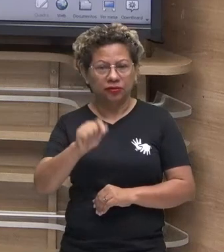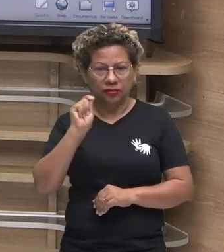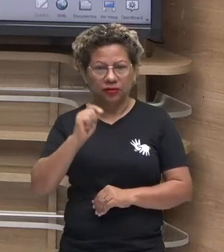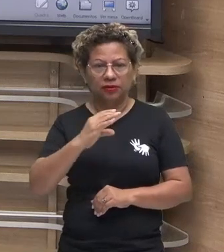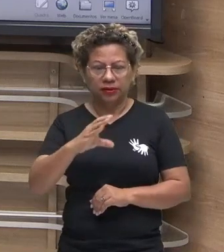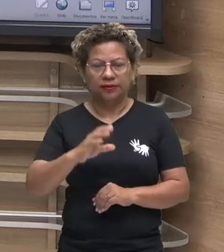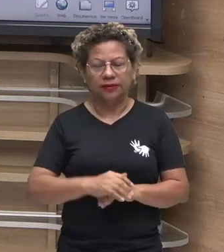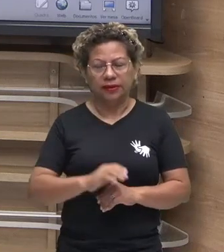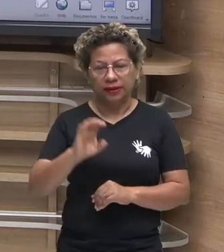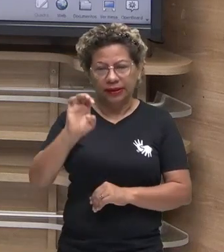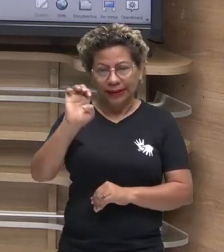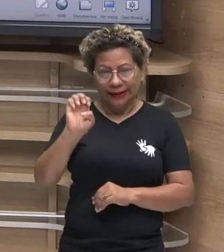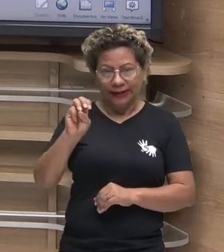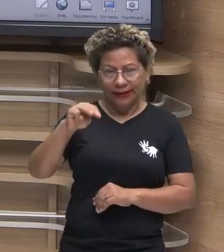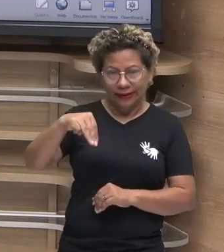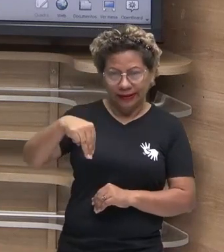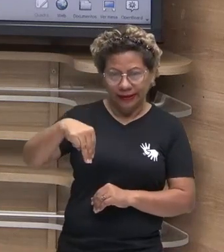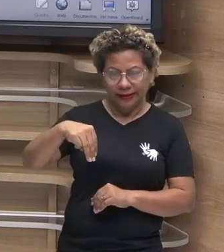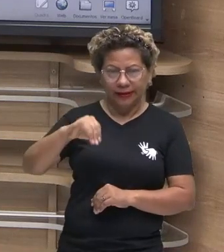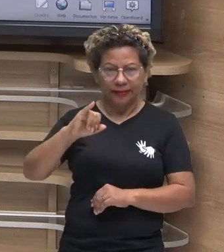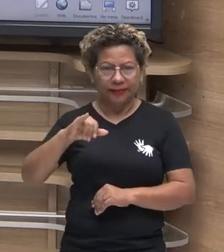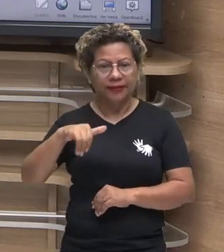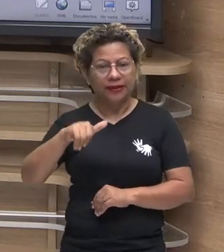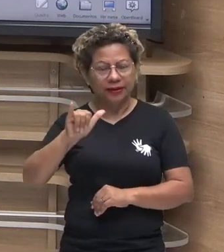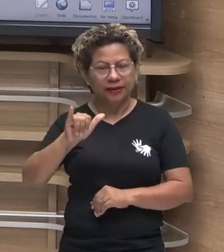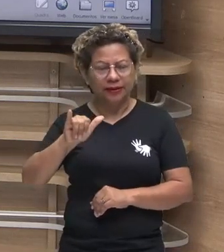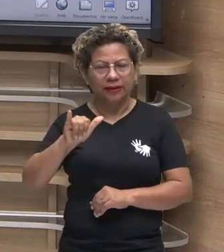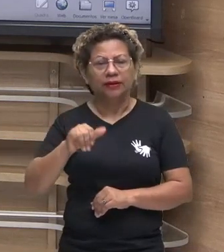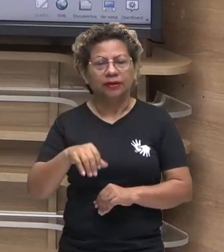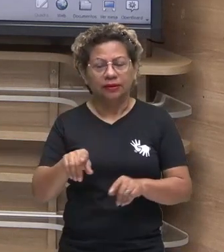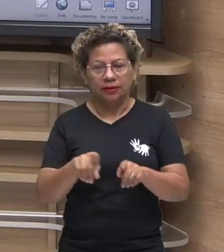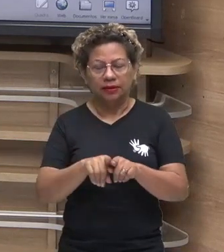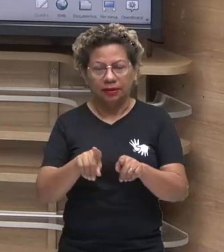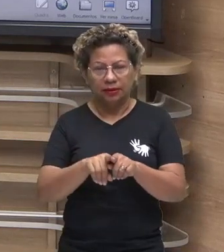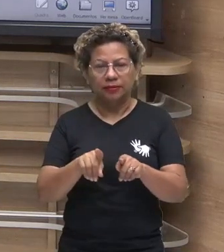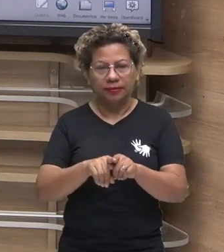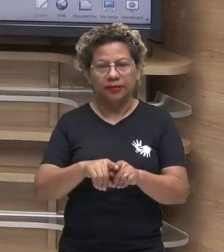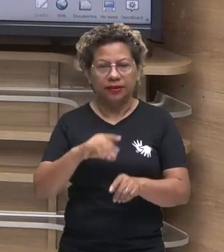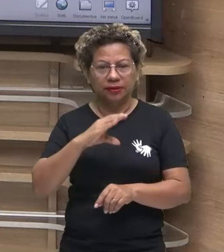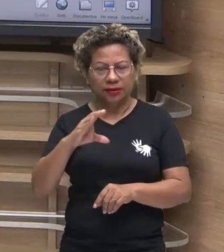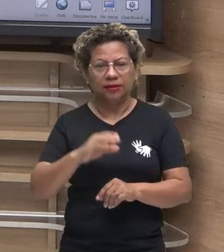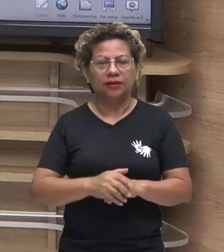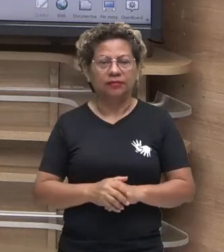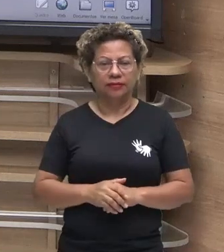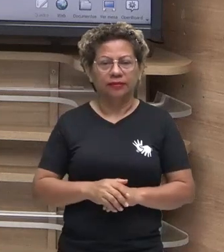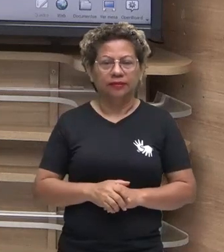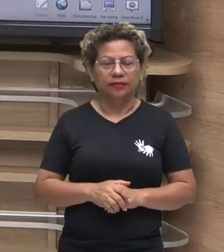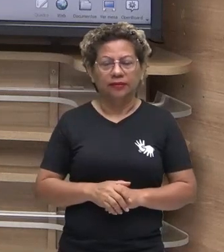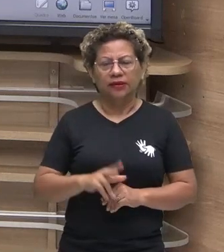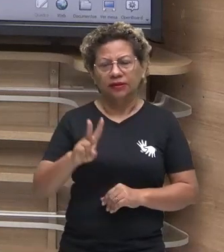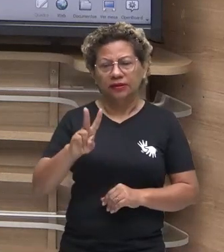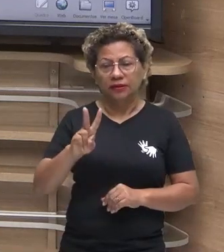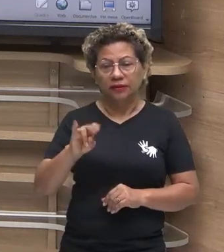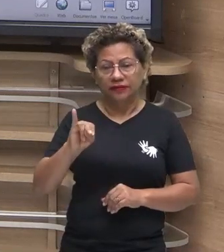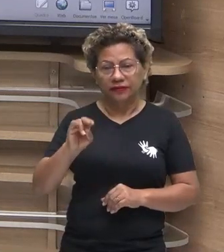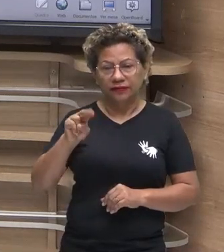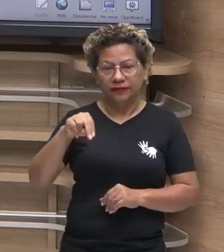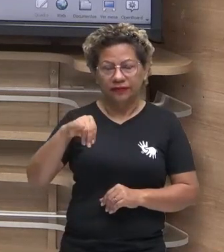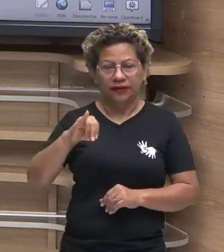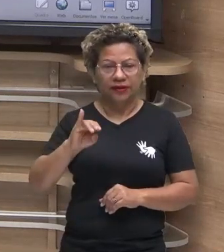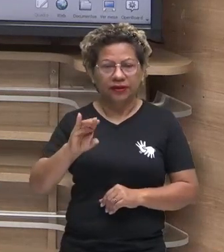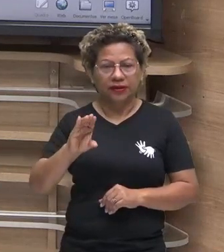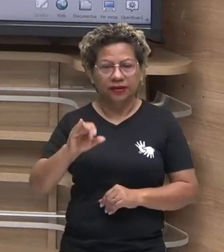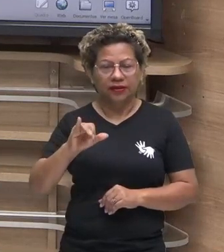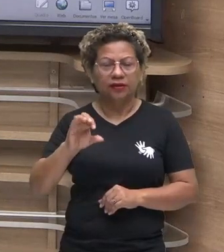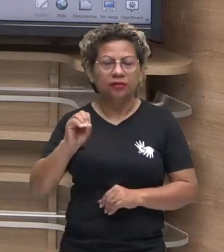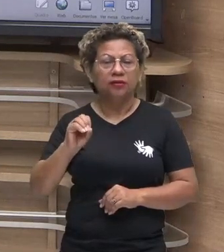Emily acha que é a letra C também. O Guilherme também vai de letra C. O Vinícius também vai de letra C. E